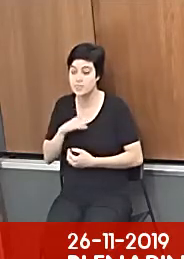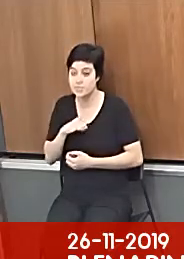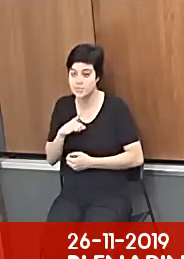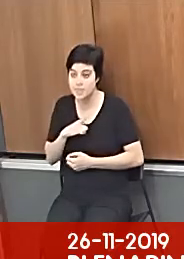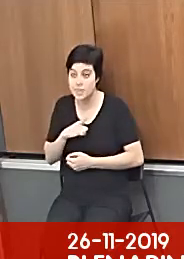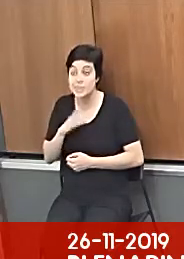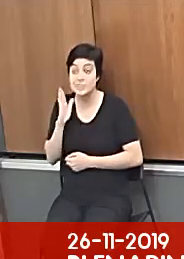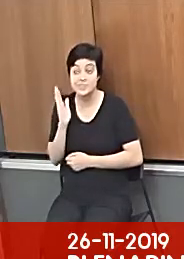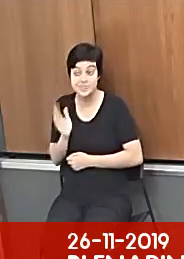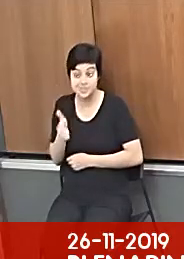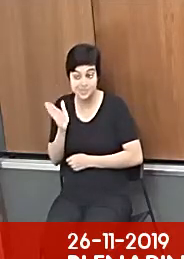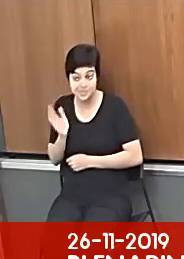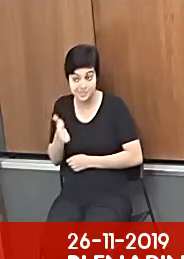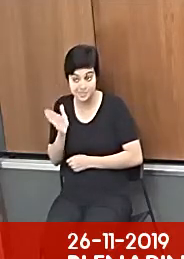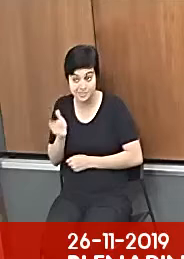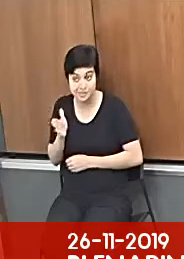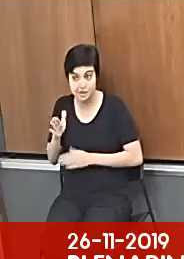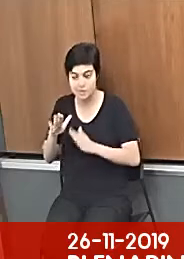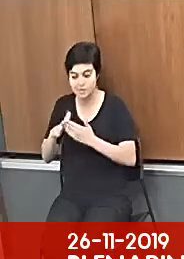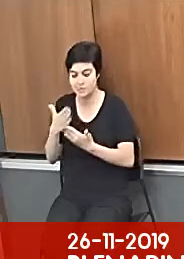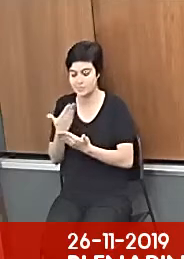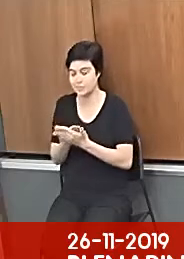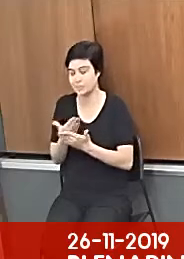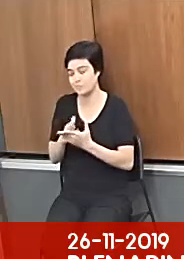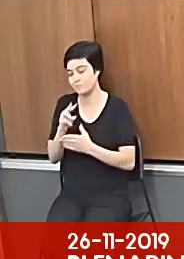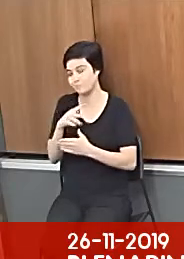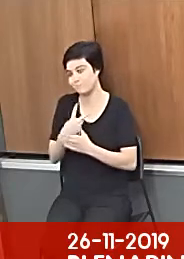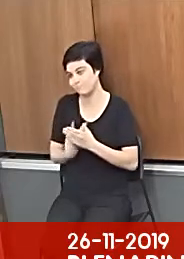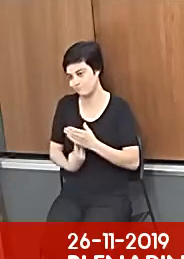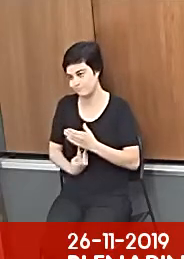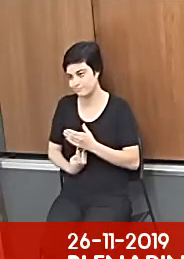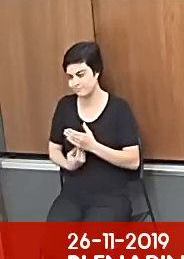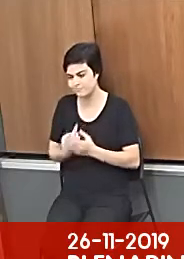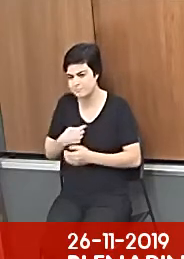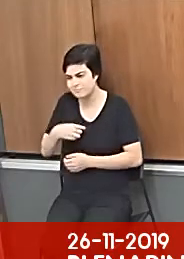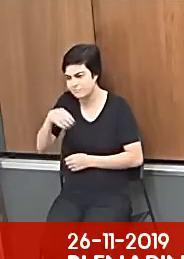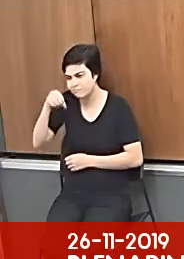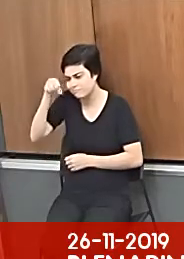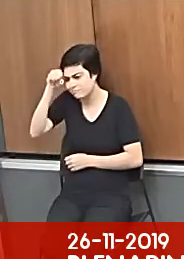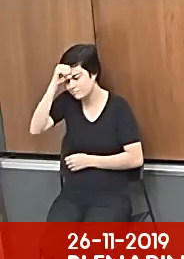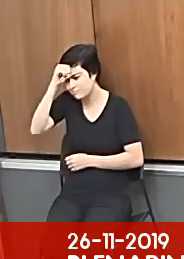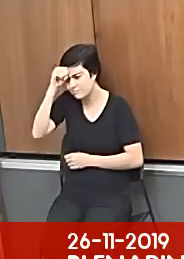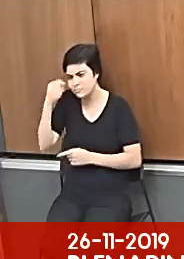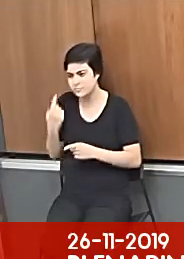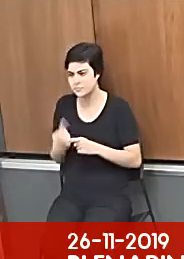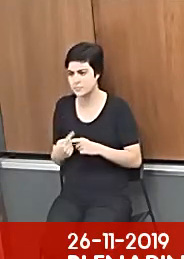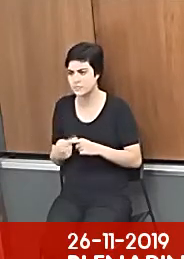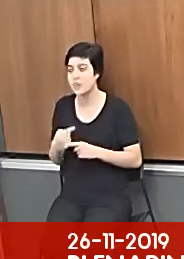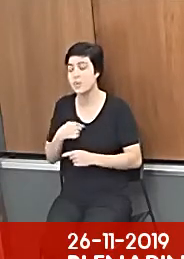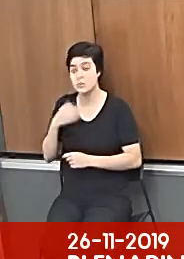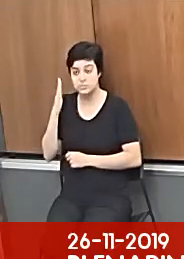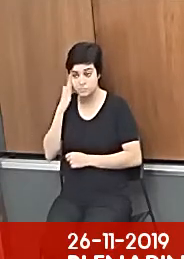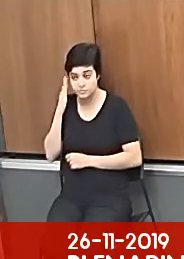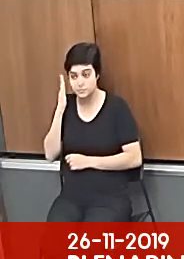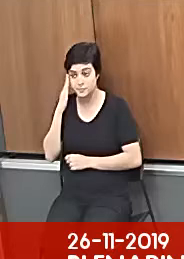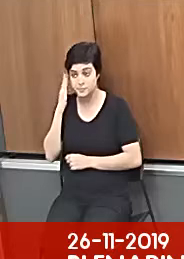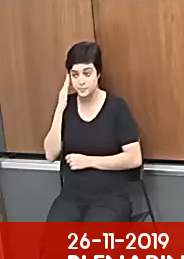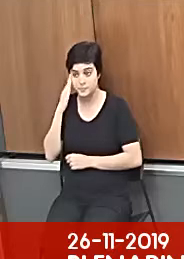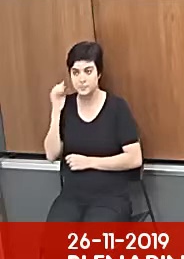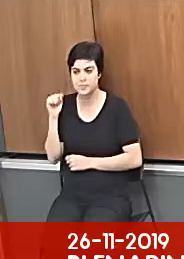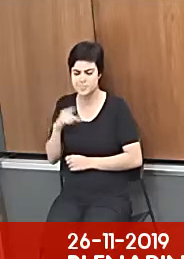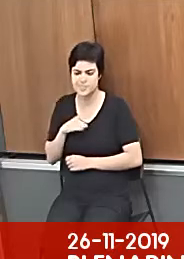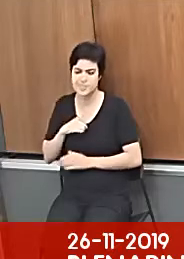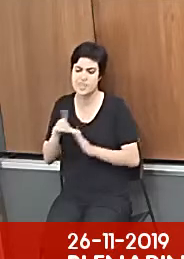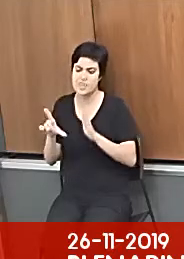funcionando já a escola bilíngue. E eu não entendo, eu sei, deputado, que essas questões